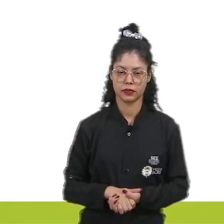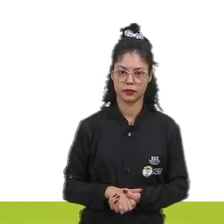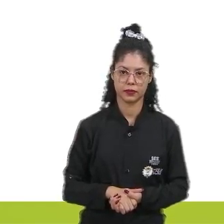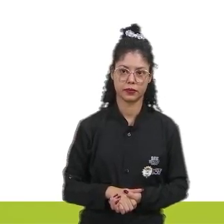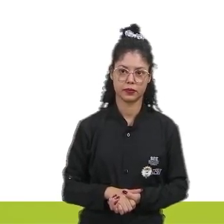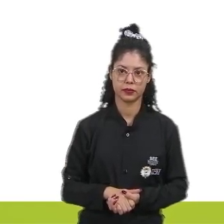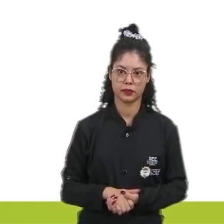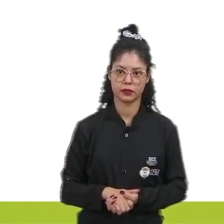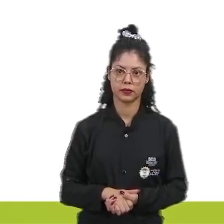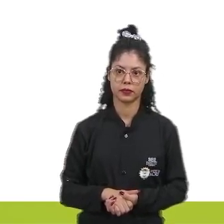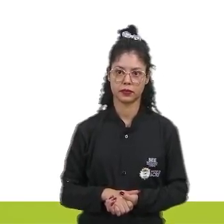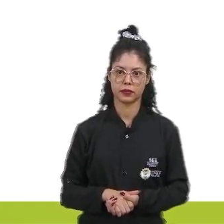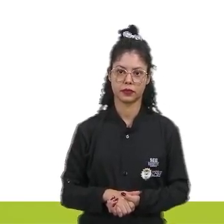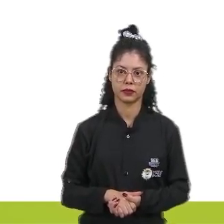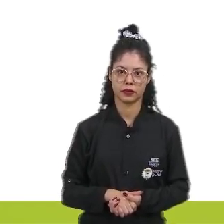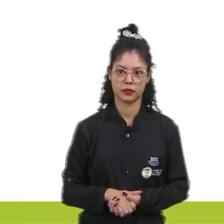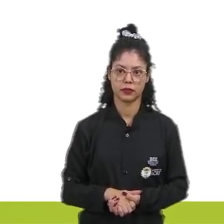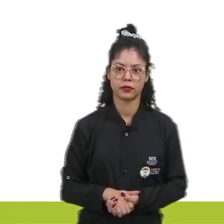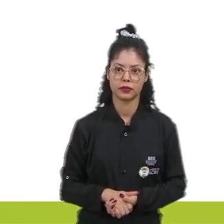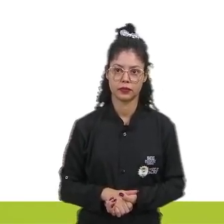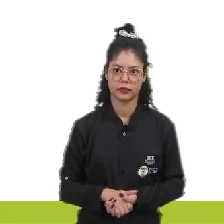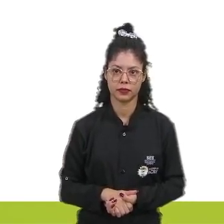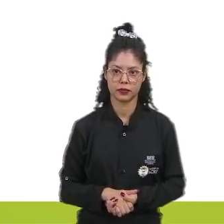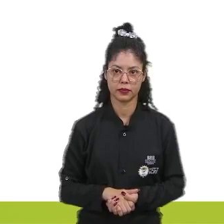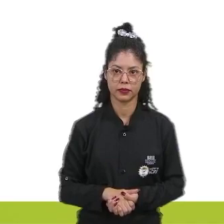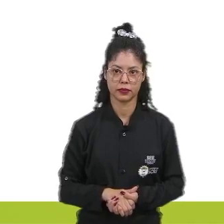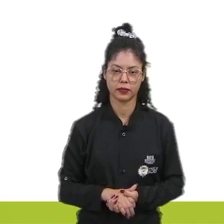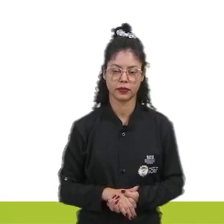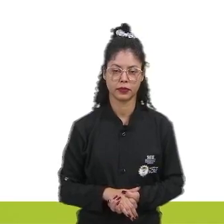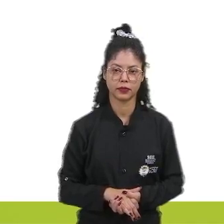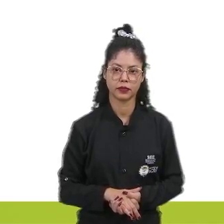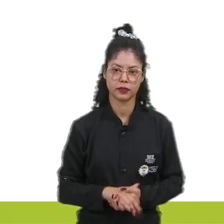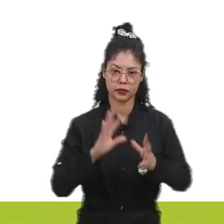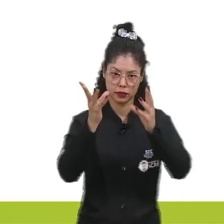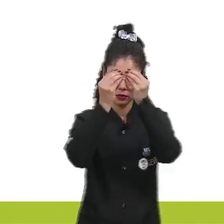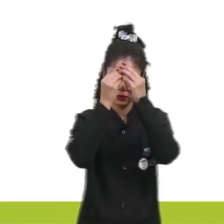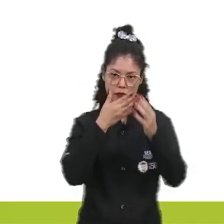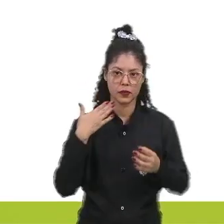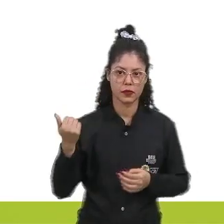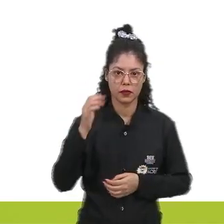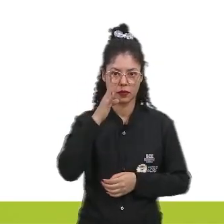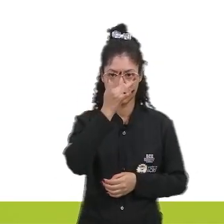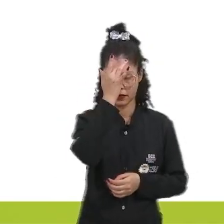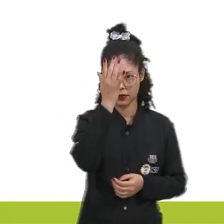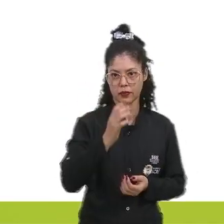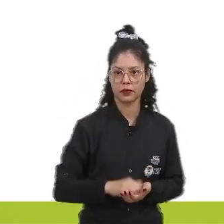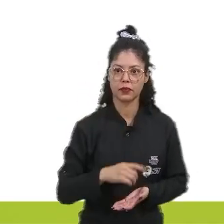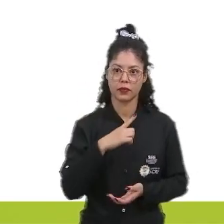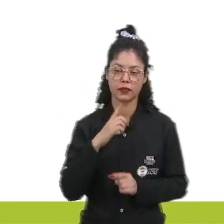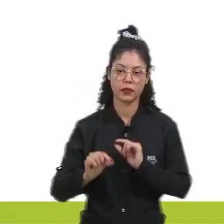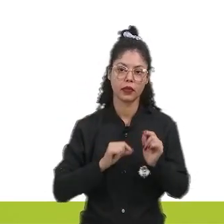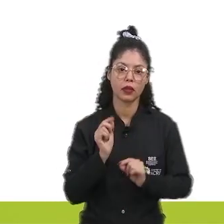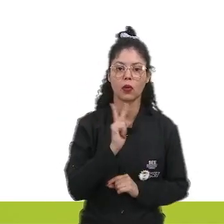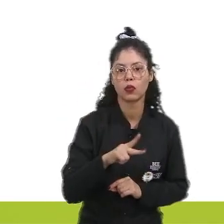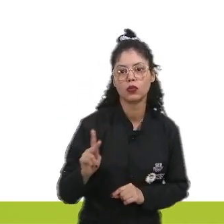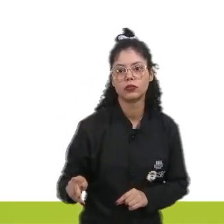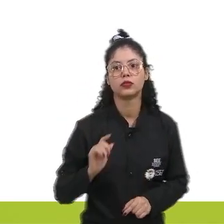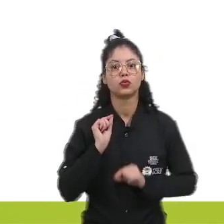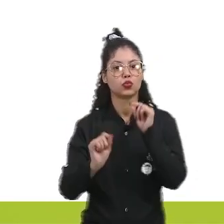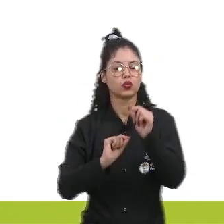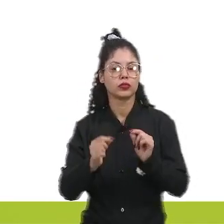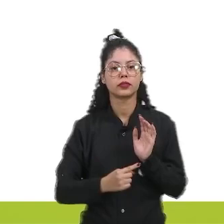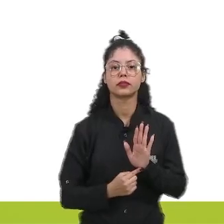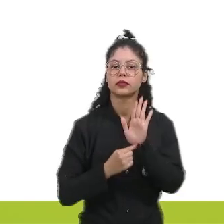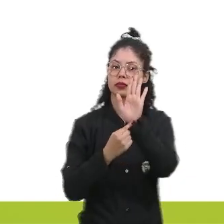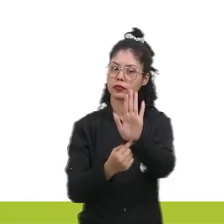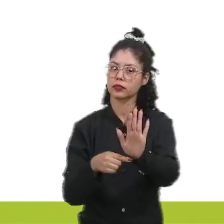tá bom? Vou colocar alguns aqui para ficar fácil para a gente compreender. Olha aqui, ó, a parte gráfica da função. Professor, o que eu quero